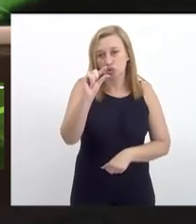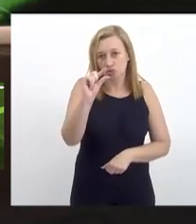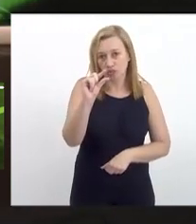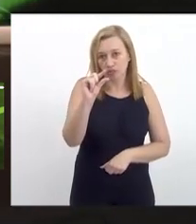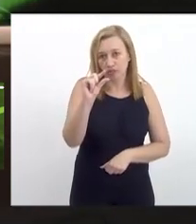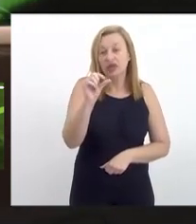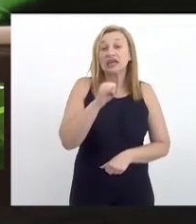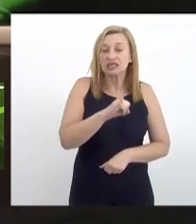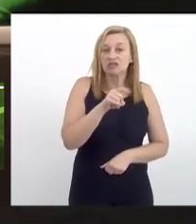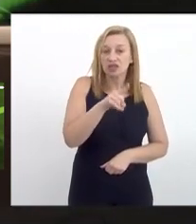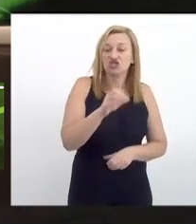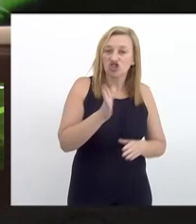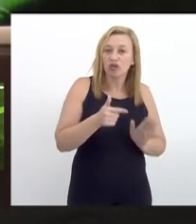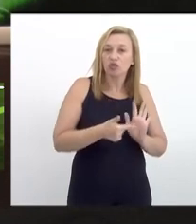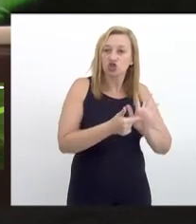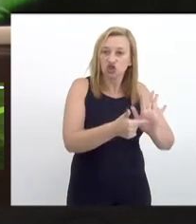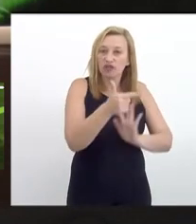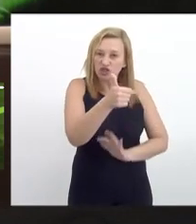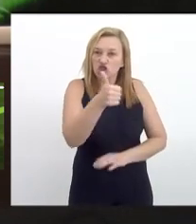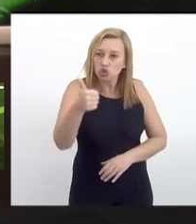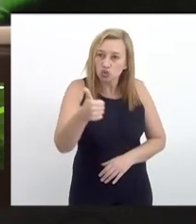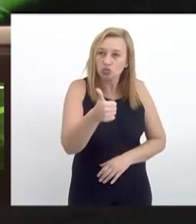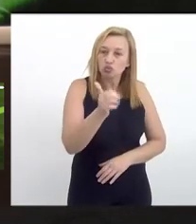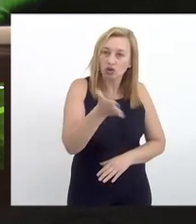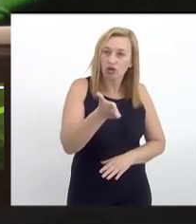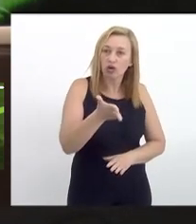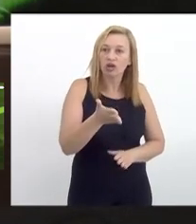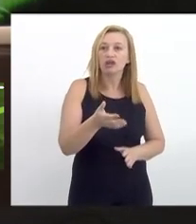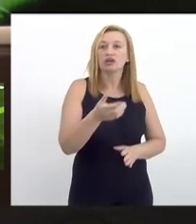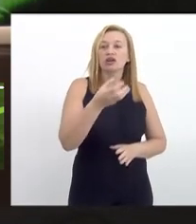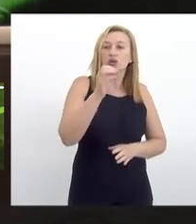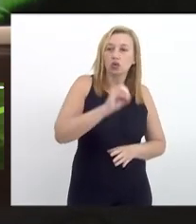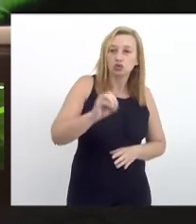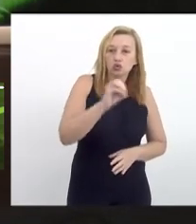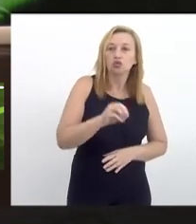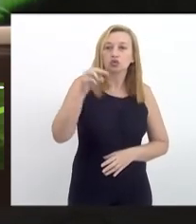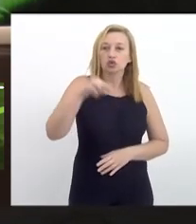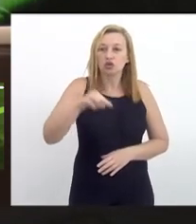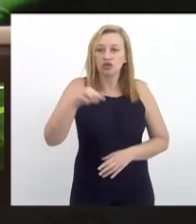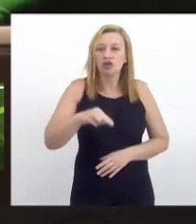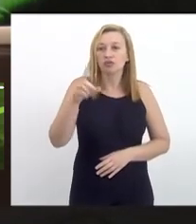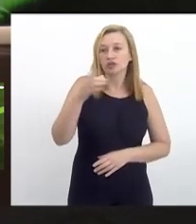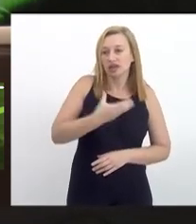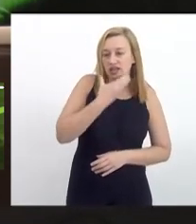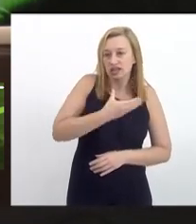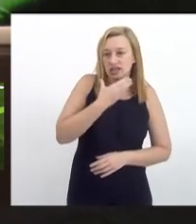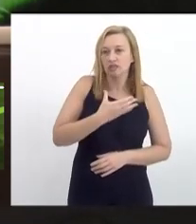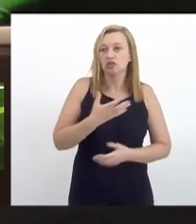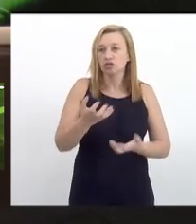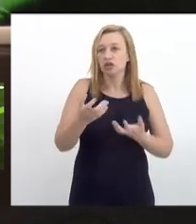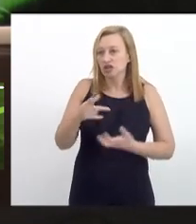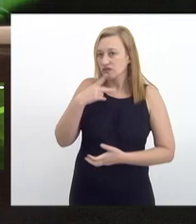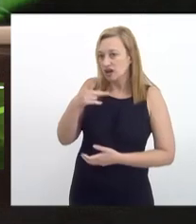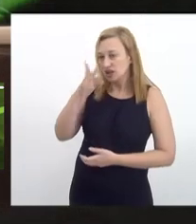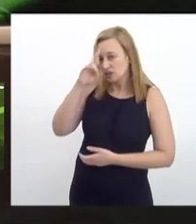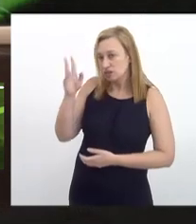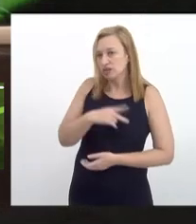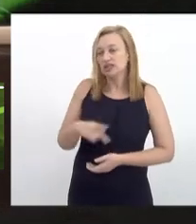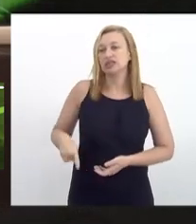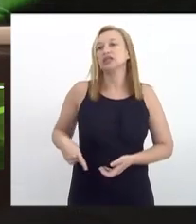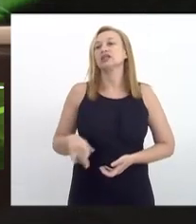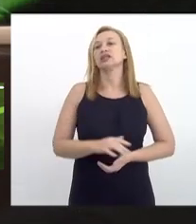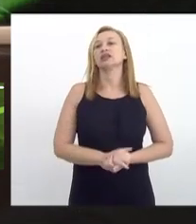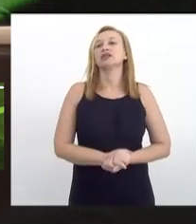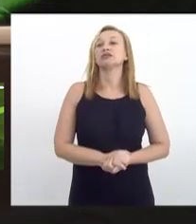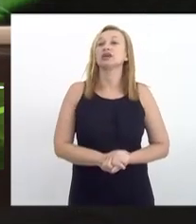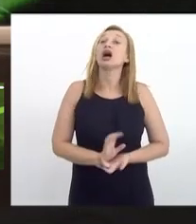já definir 21 agora você vai ter outubro novembro e dezembro é isso que eu queria esclarecer presidente deixa eu só esclarecer é